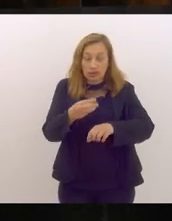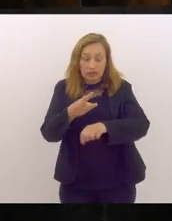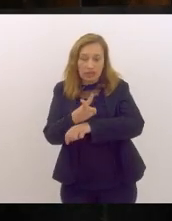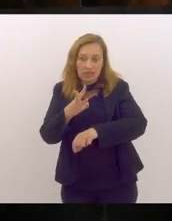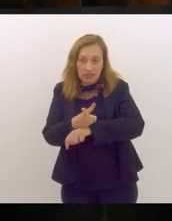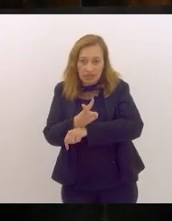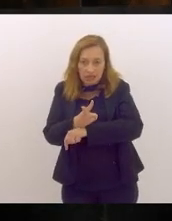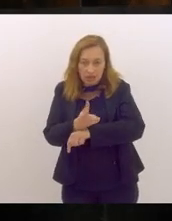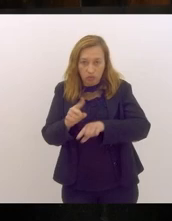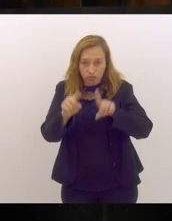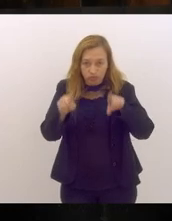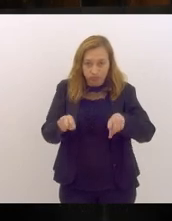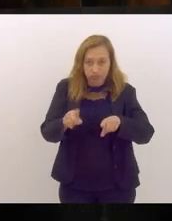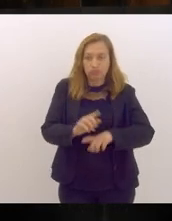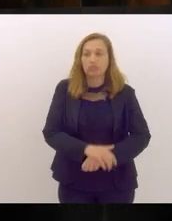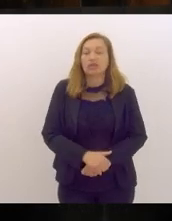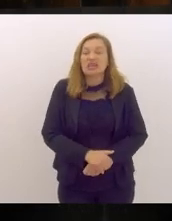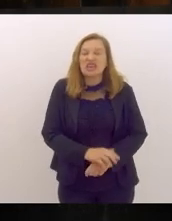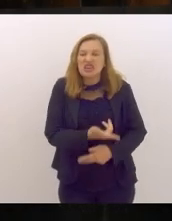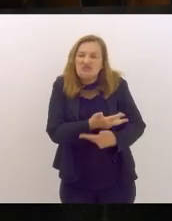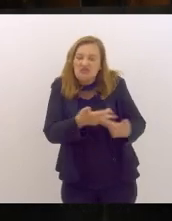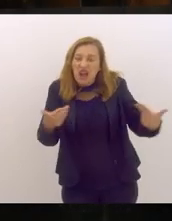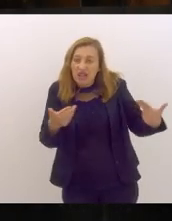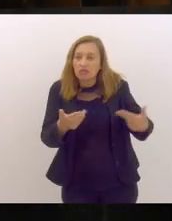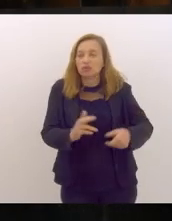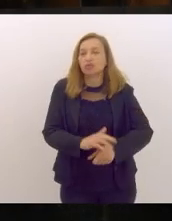terceirizações e milhares